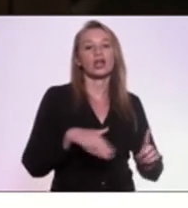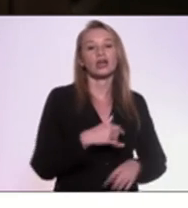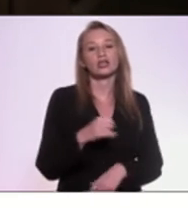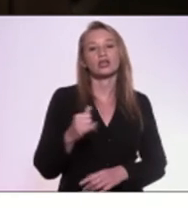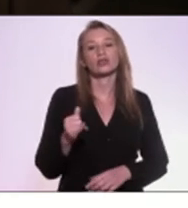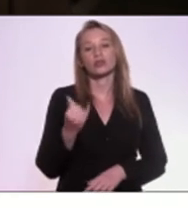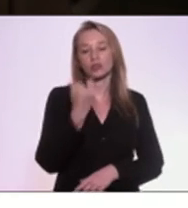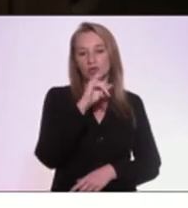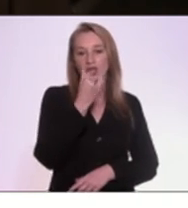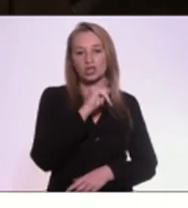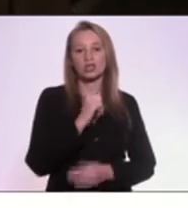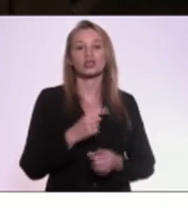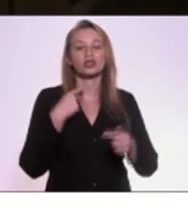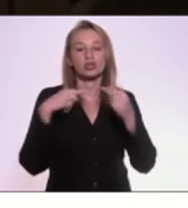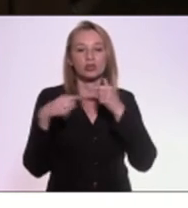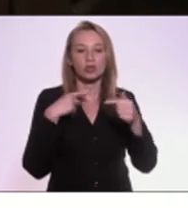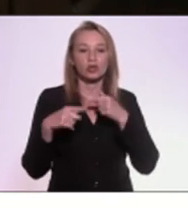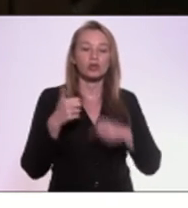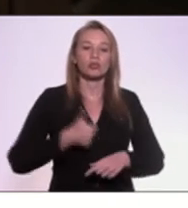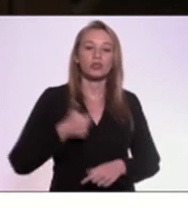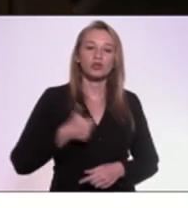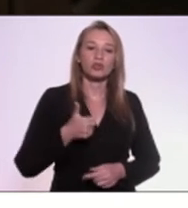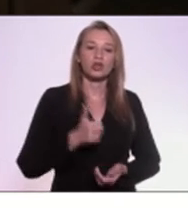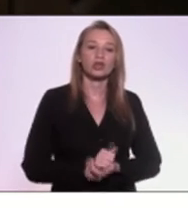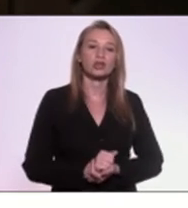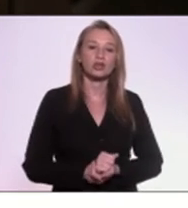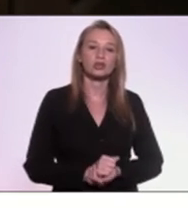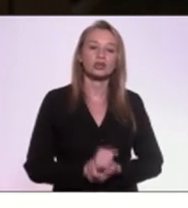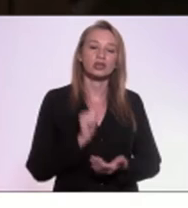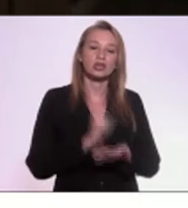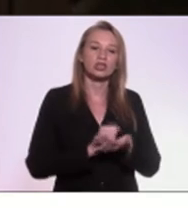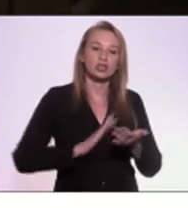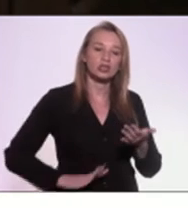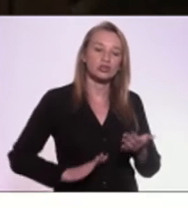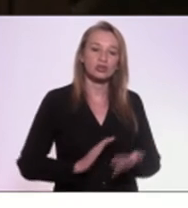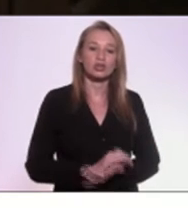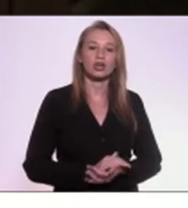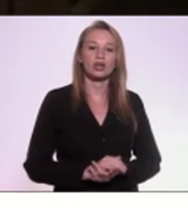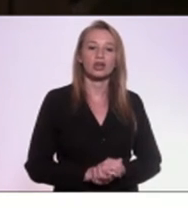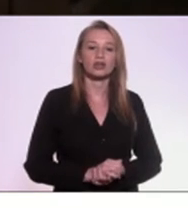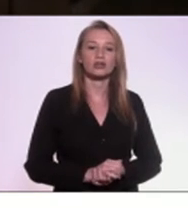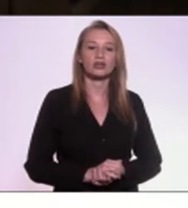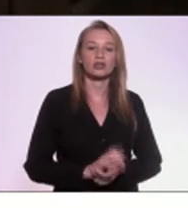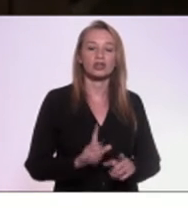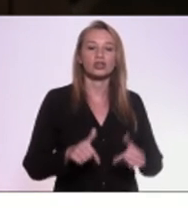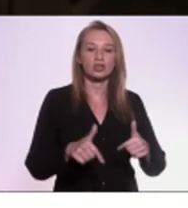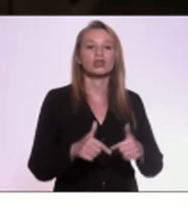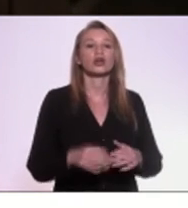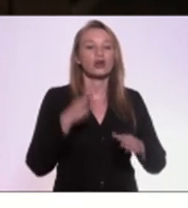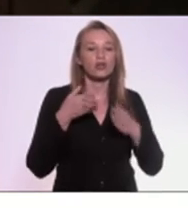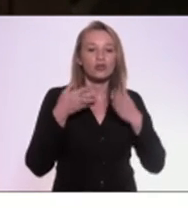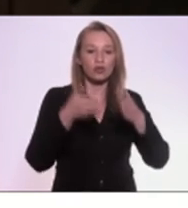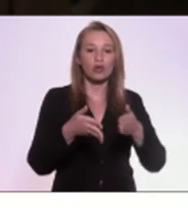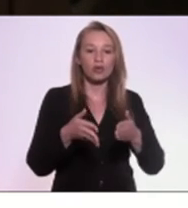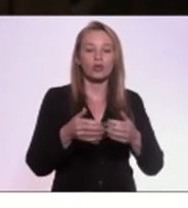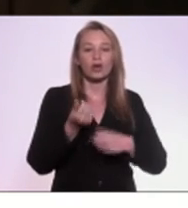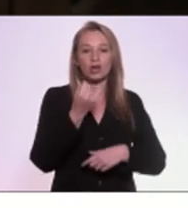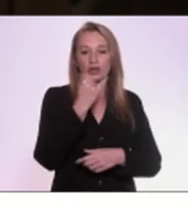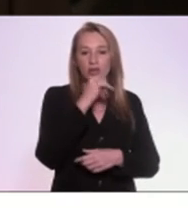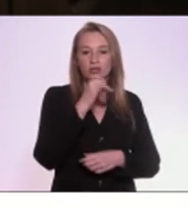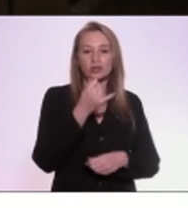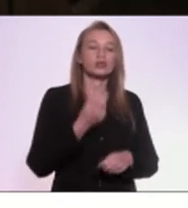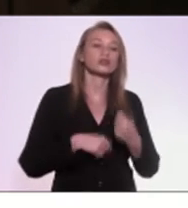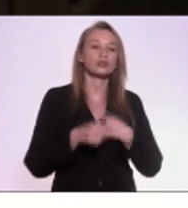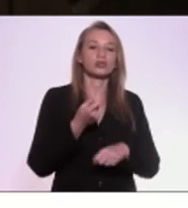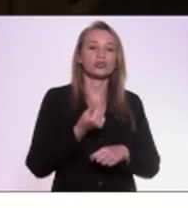em um debate sobre o primeiro balanço das suas atividades, tendo como foco a economia fluminense. É muito